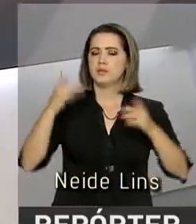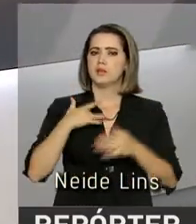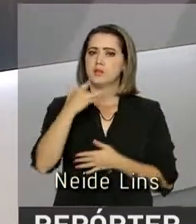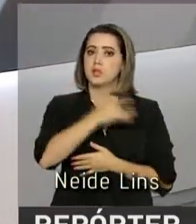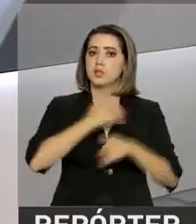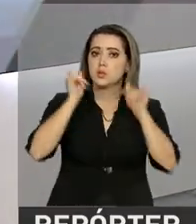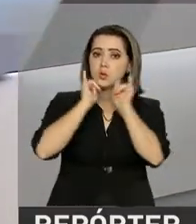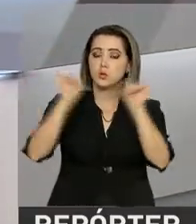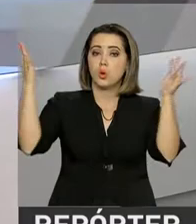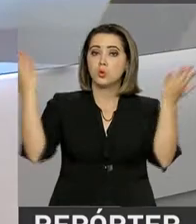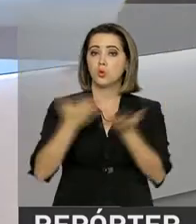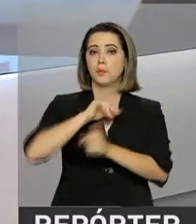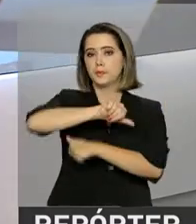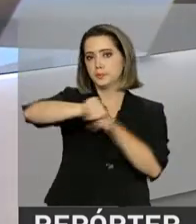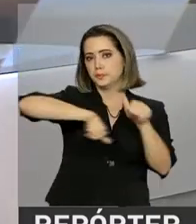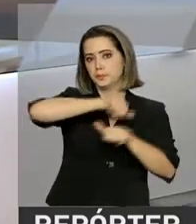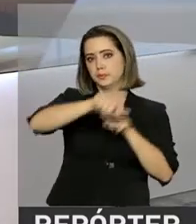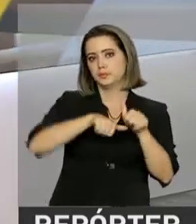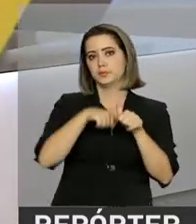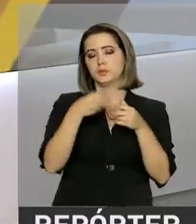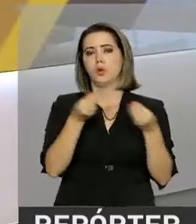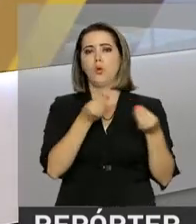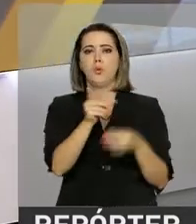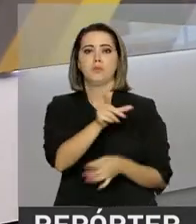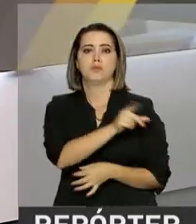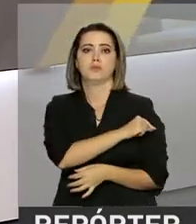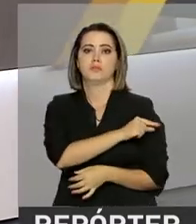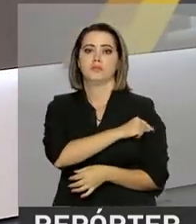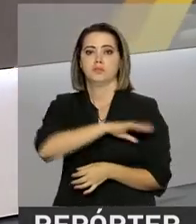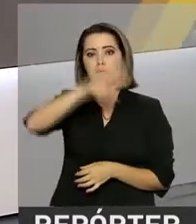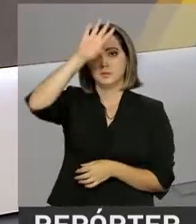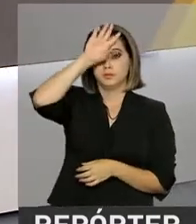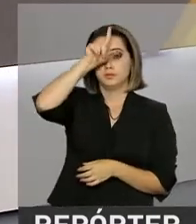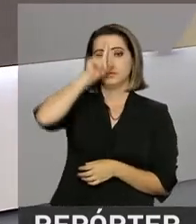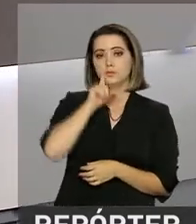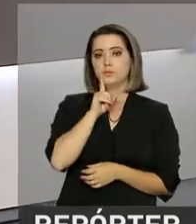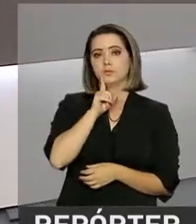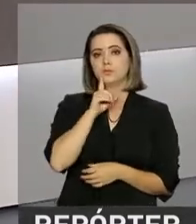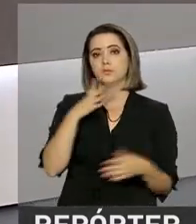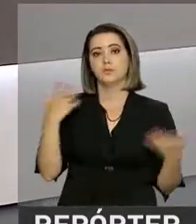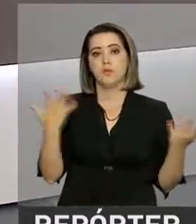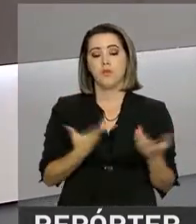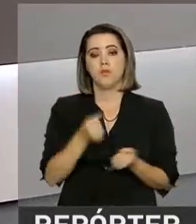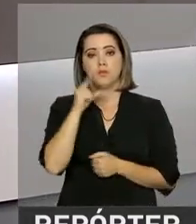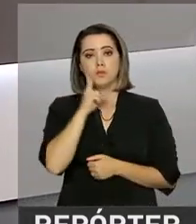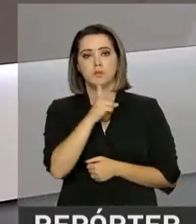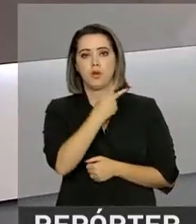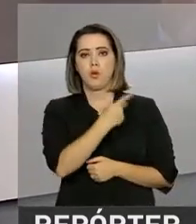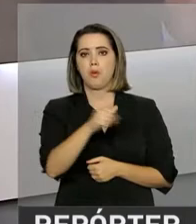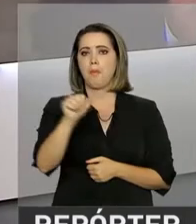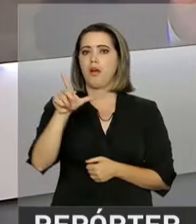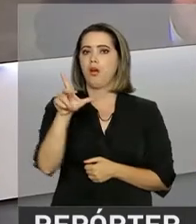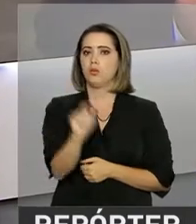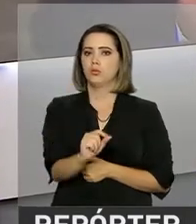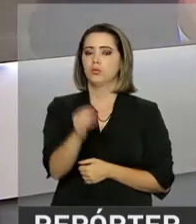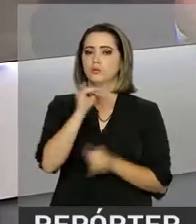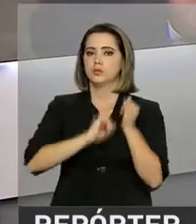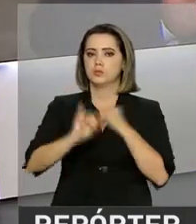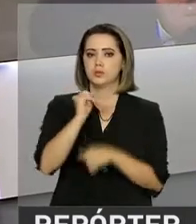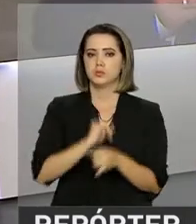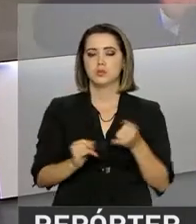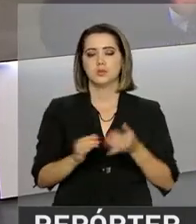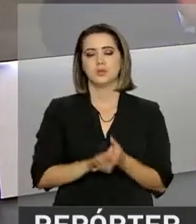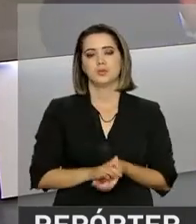saúde anunciou hoje mudanças nos procedimentos de vacinação da febre amarela ao vivo repórter paulo la sálvia tem as informações